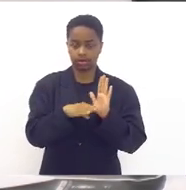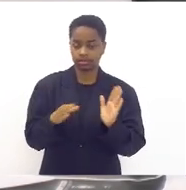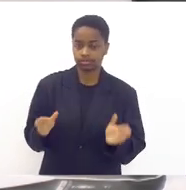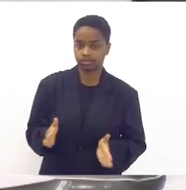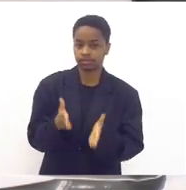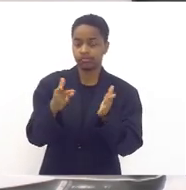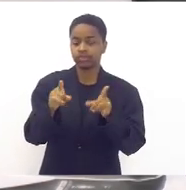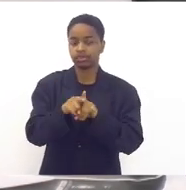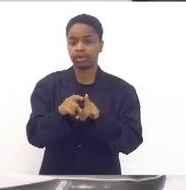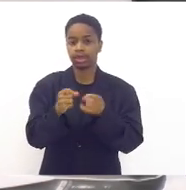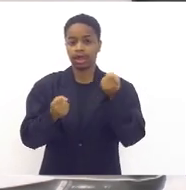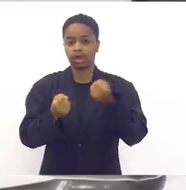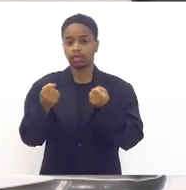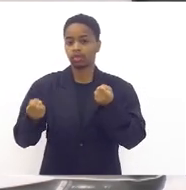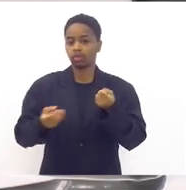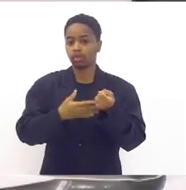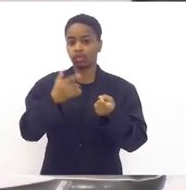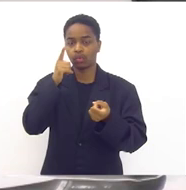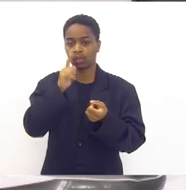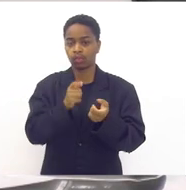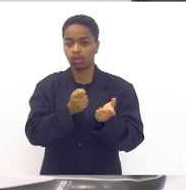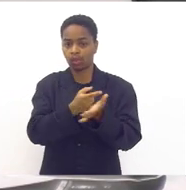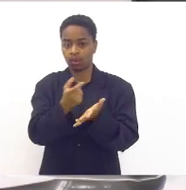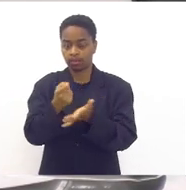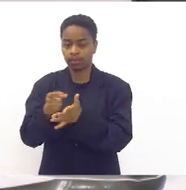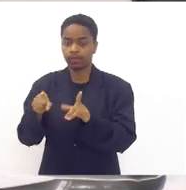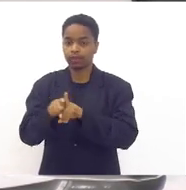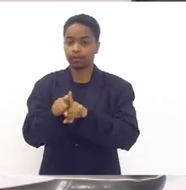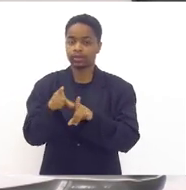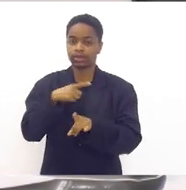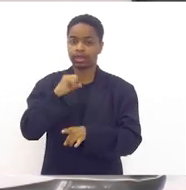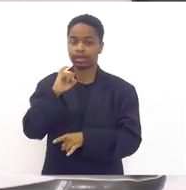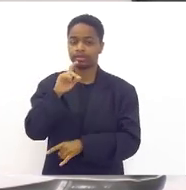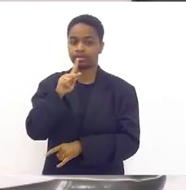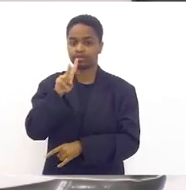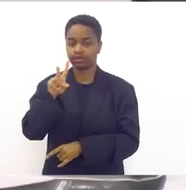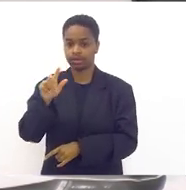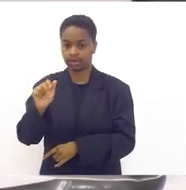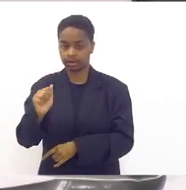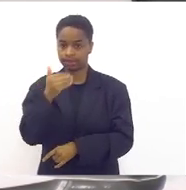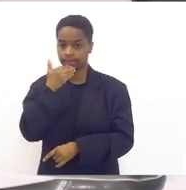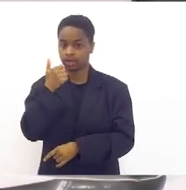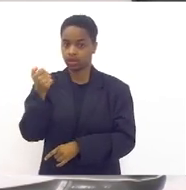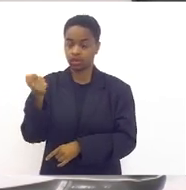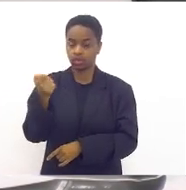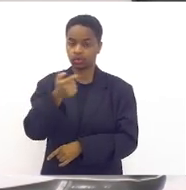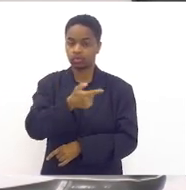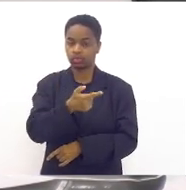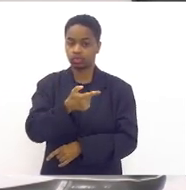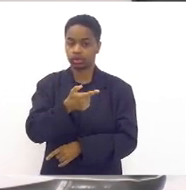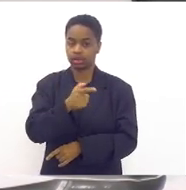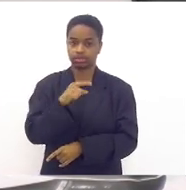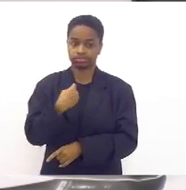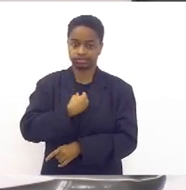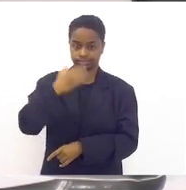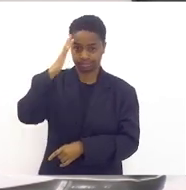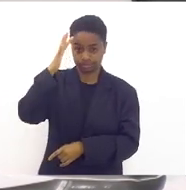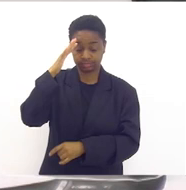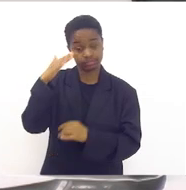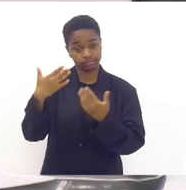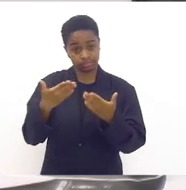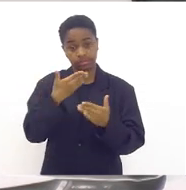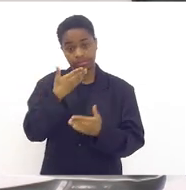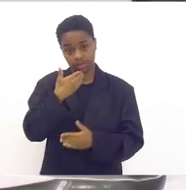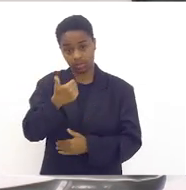carro novo comprado. Então, a gente está tendo um IPVA melhor do que o esperado, que foi o que compensou, senão nossa